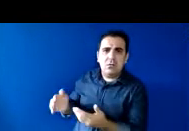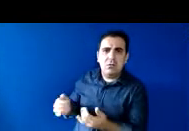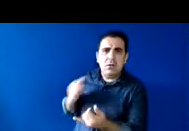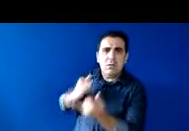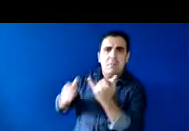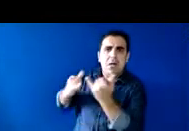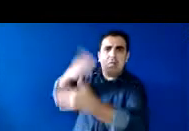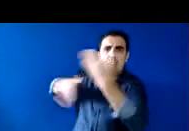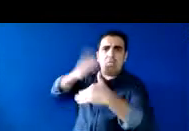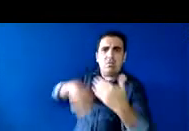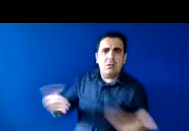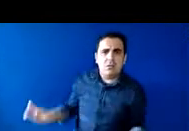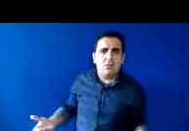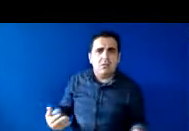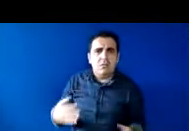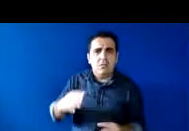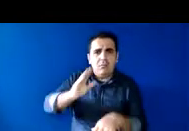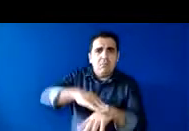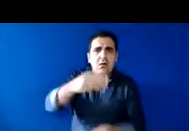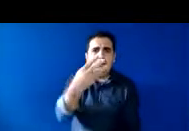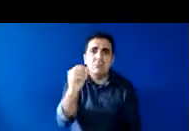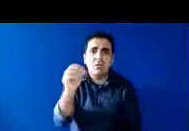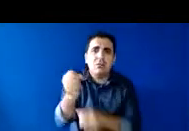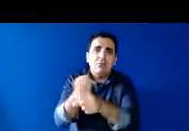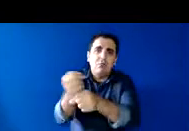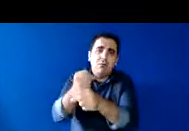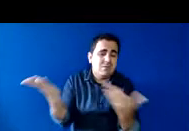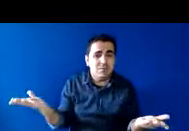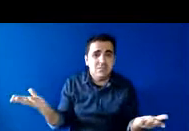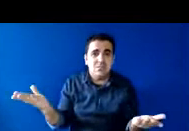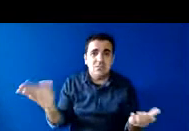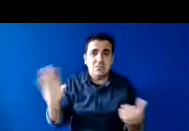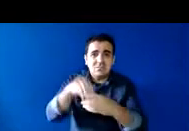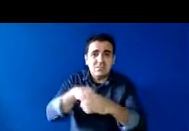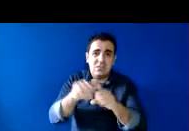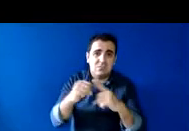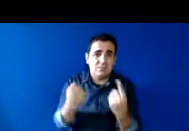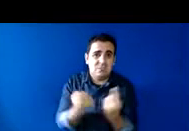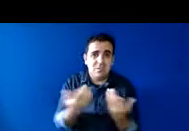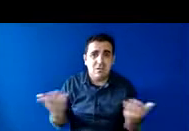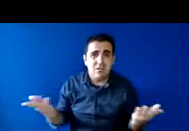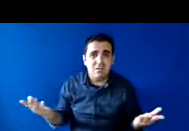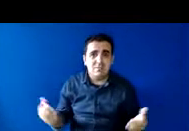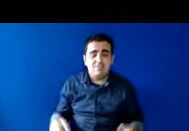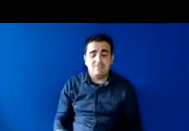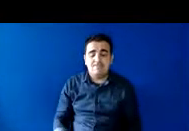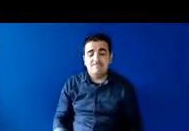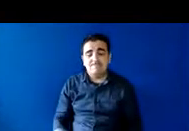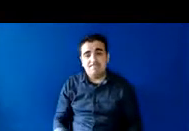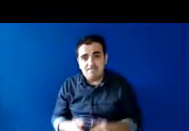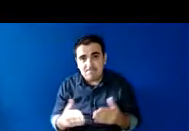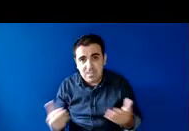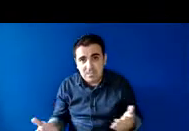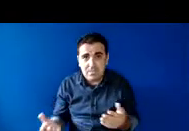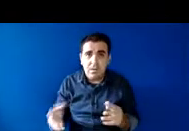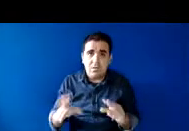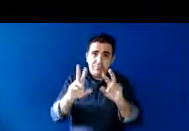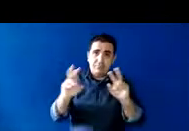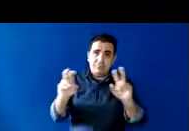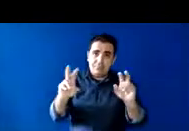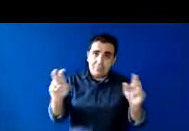retrocesso de mais de 30 anos, né, dentro da nossa sociedade. Então, voltando agora, né, falando